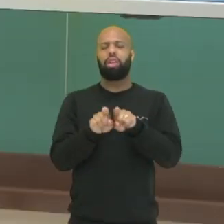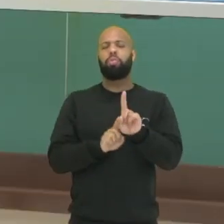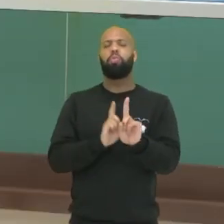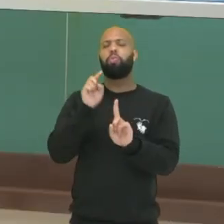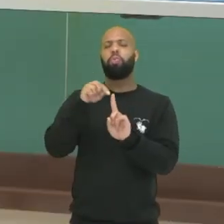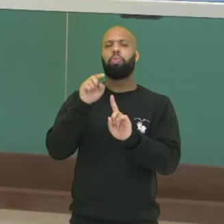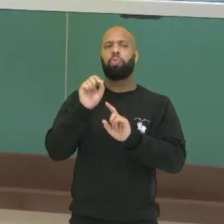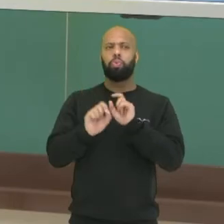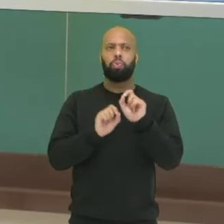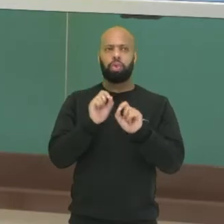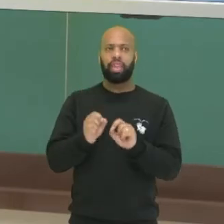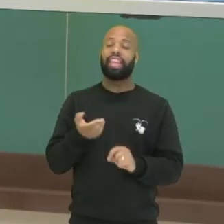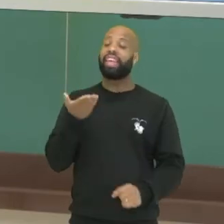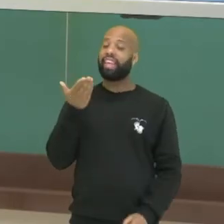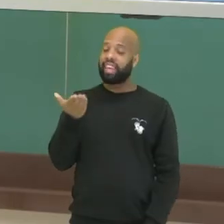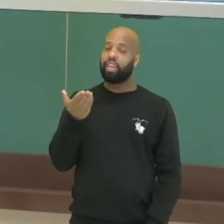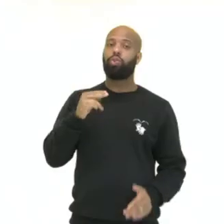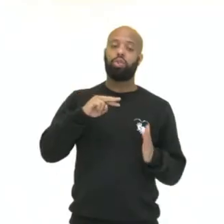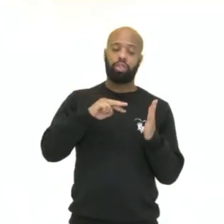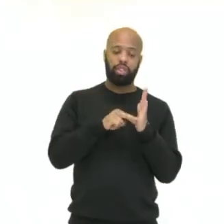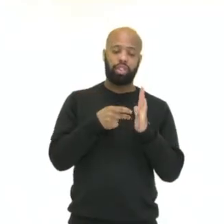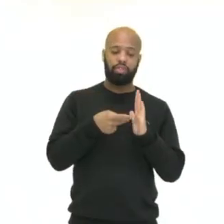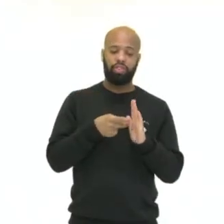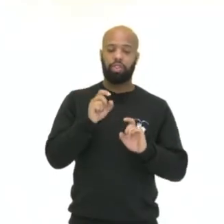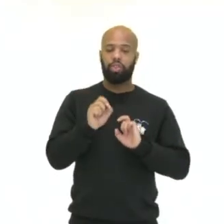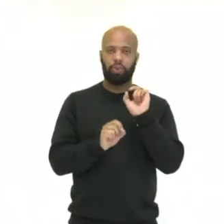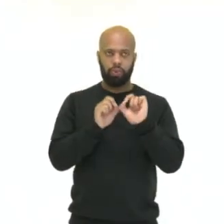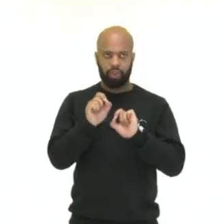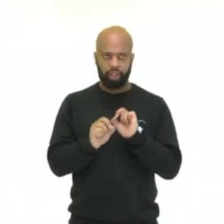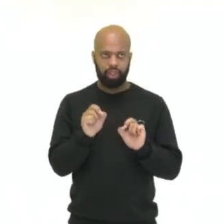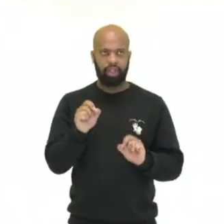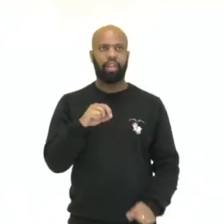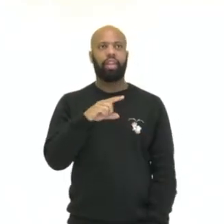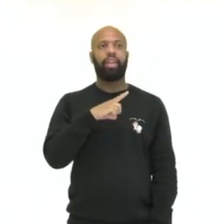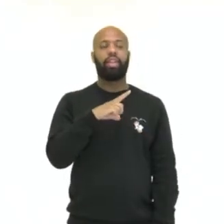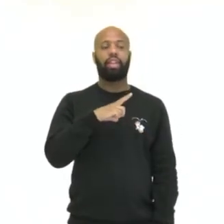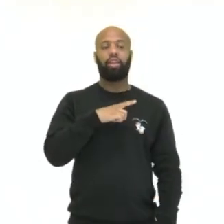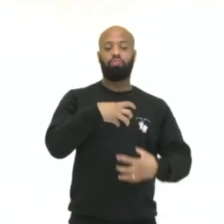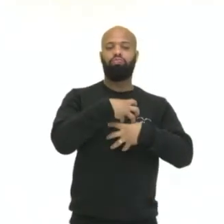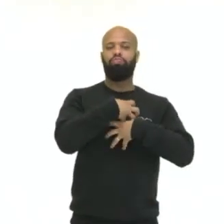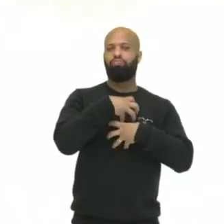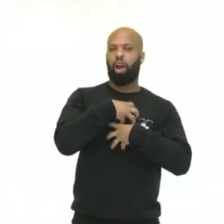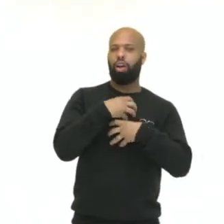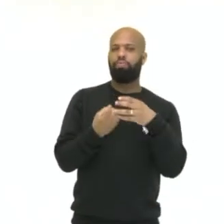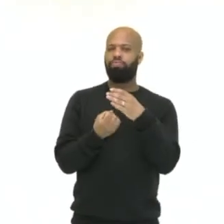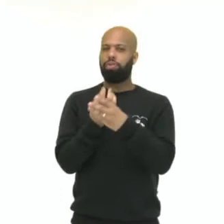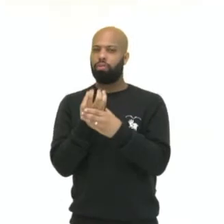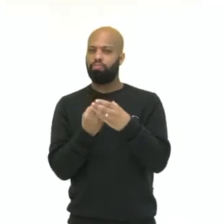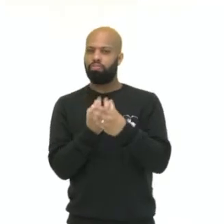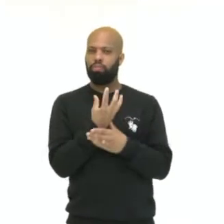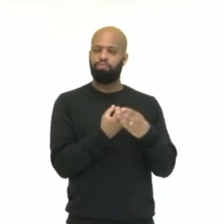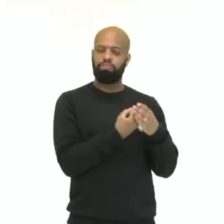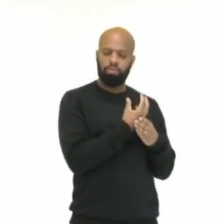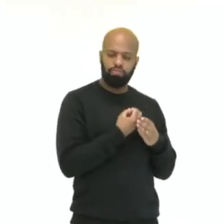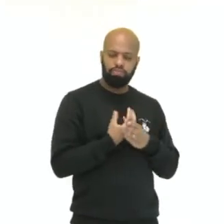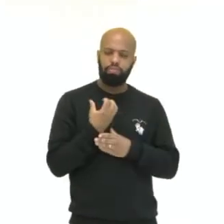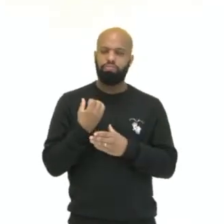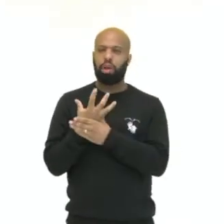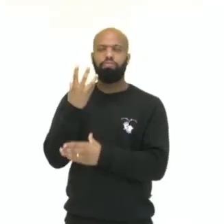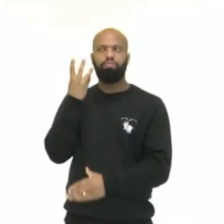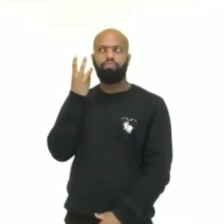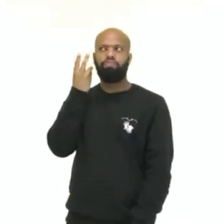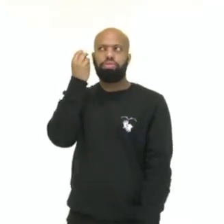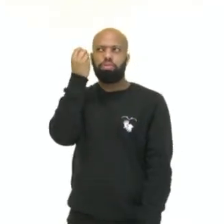que sonoplastia é a reconstituição artificial dos efeitos sonoros que acompanham a